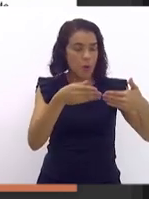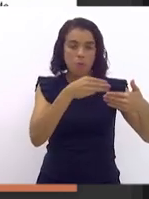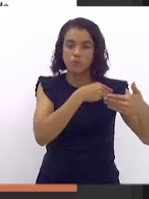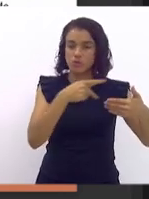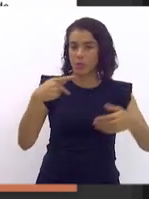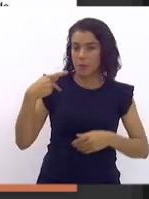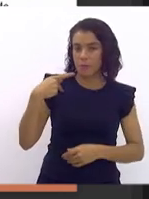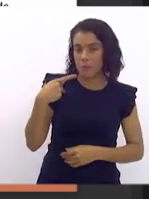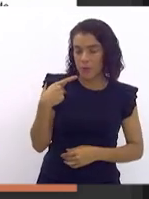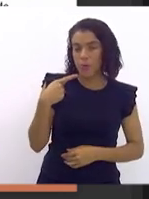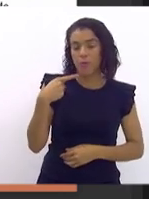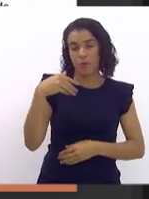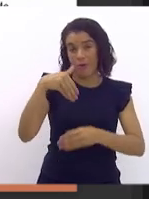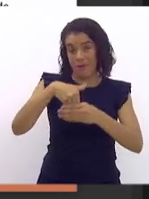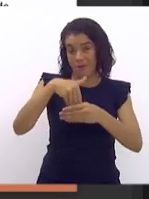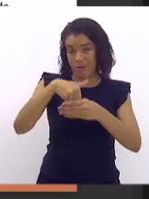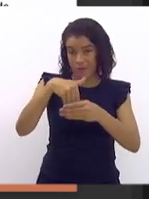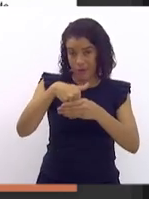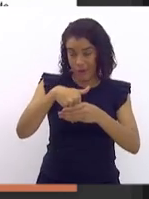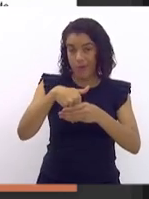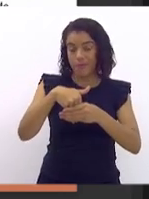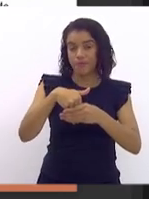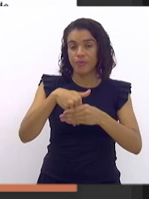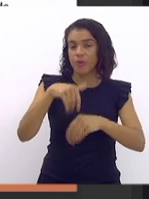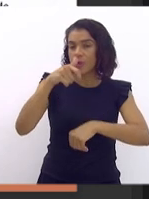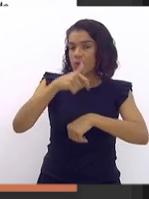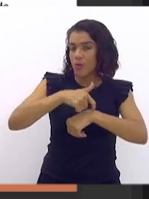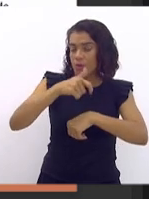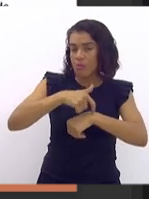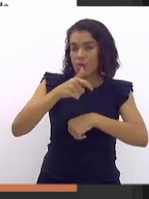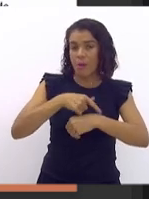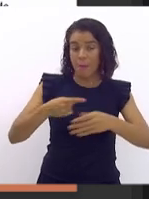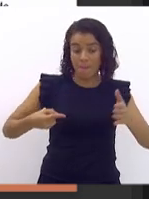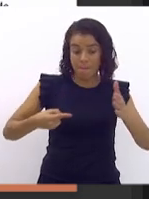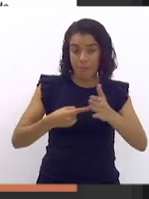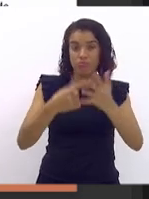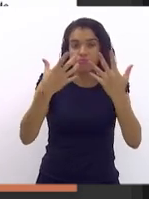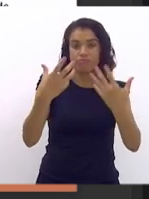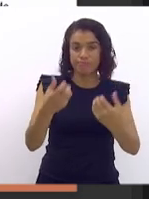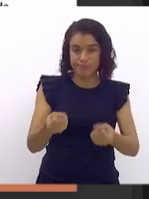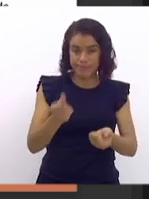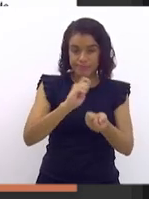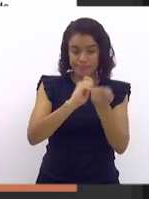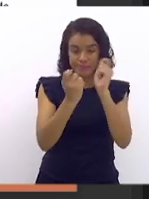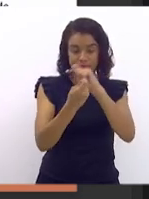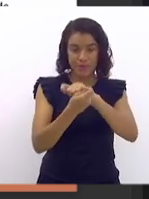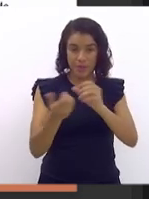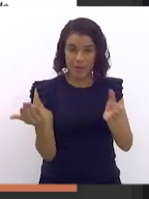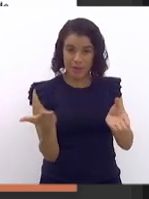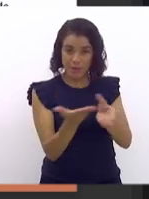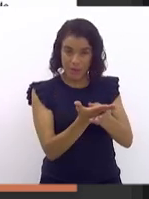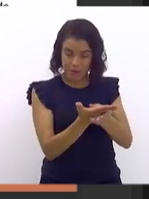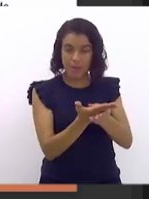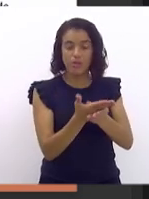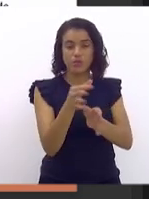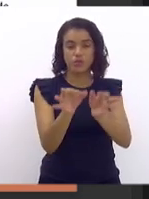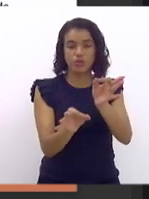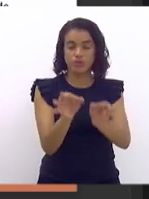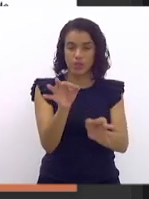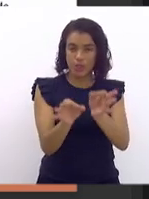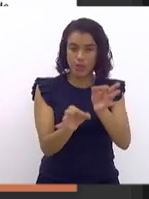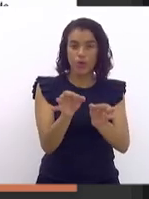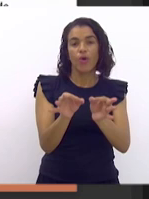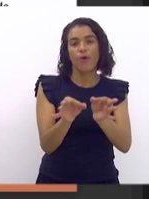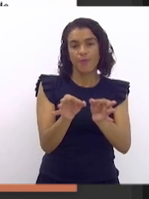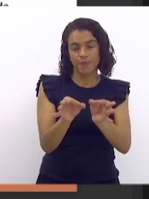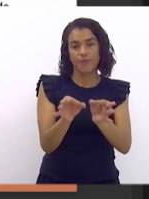Ministério Público Eleitoral. A partir do momento que aquela denúncia é aceita, que ela se converte num processo jurídico, ela vai